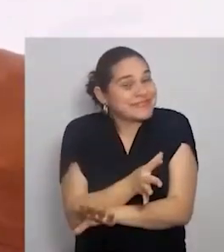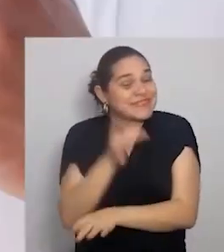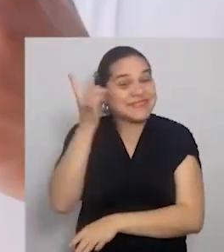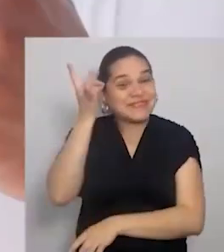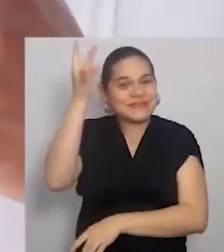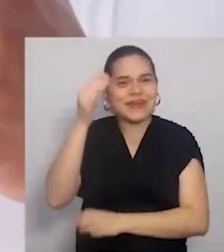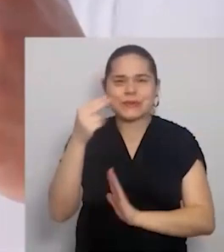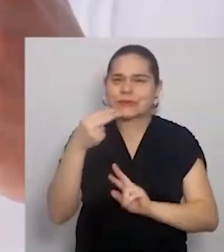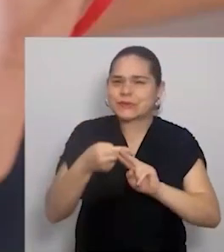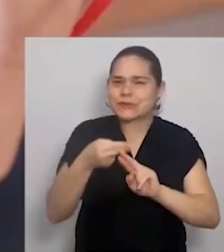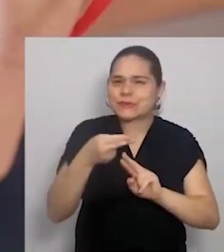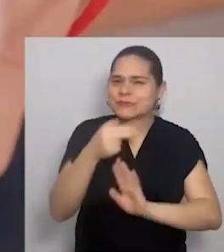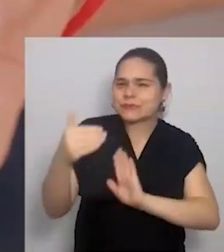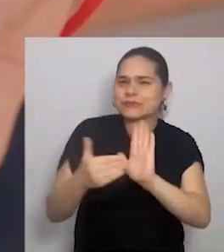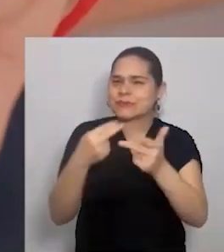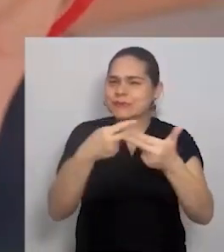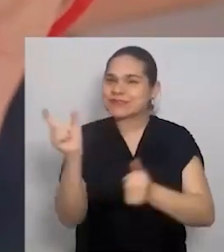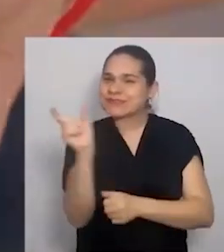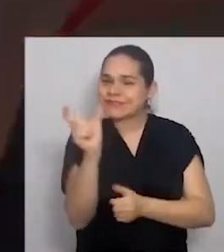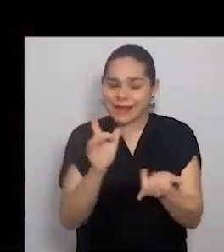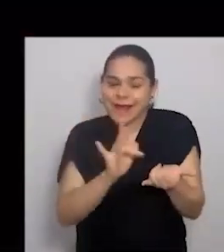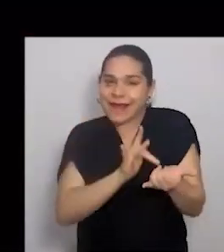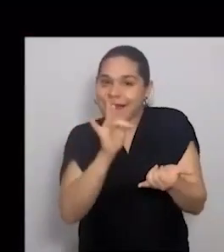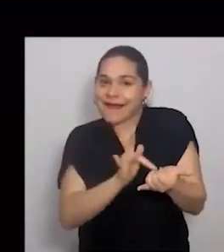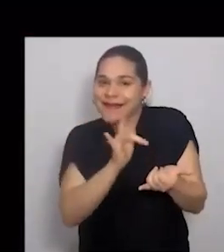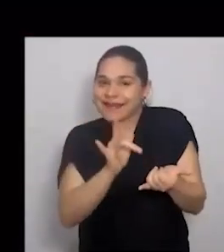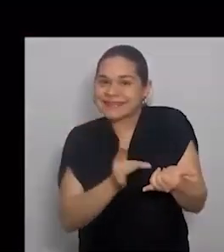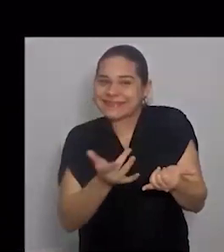todas as funções do seu SMC Card na palma da sua mão.